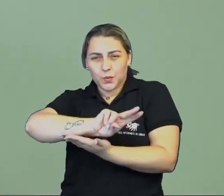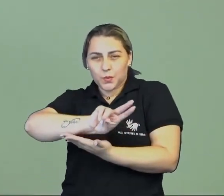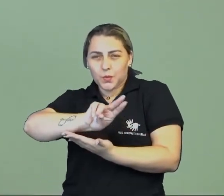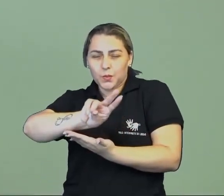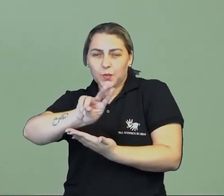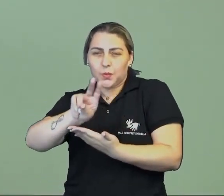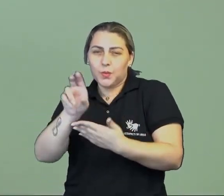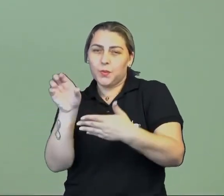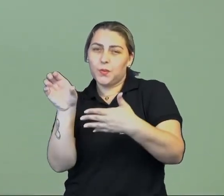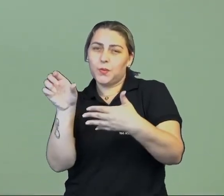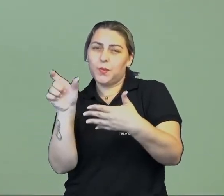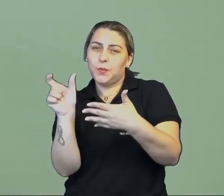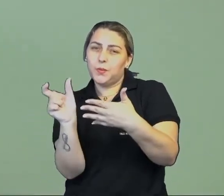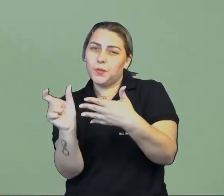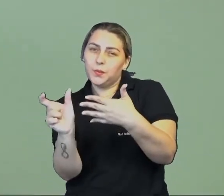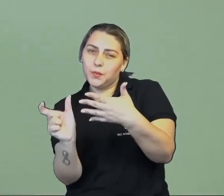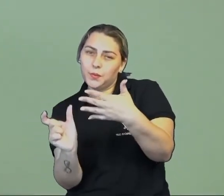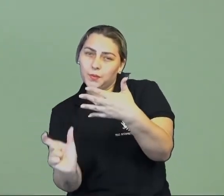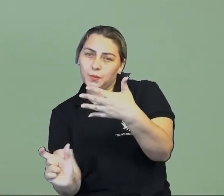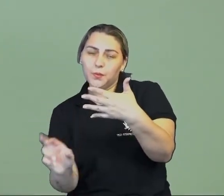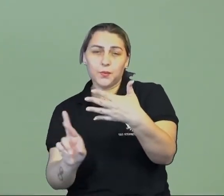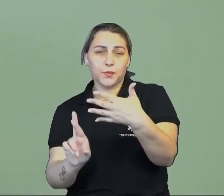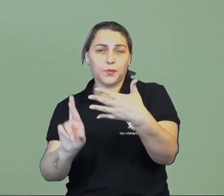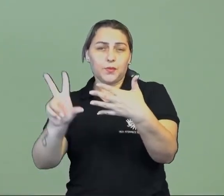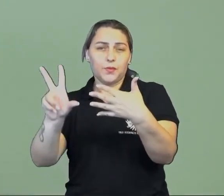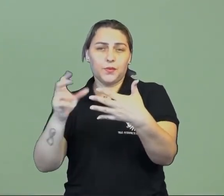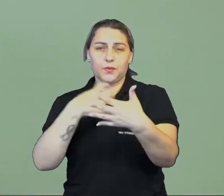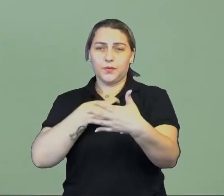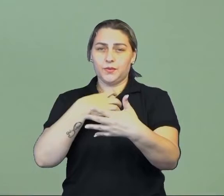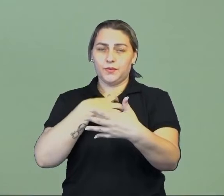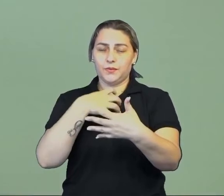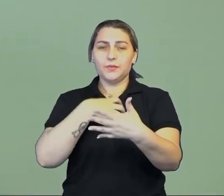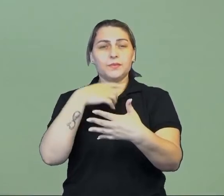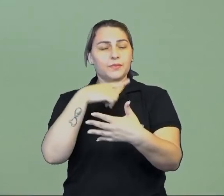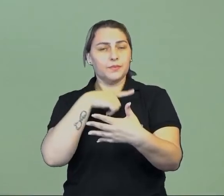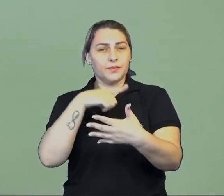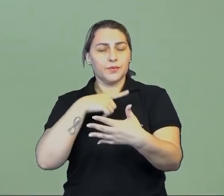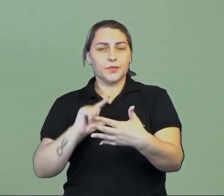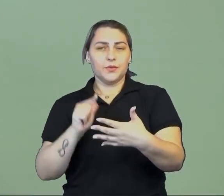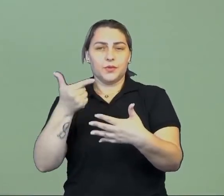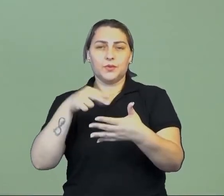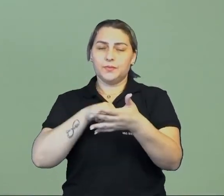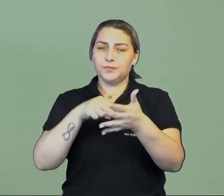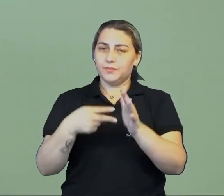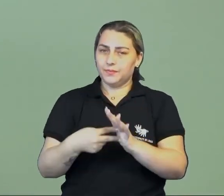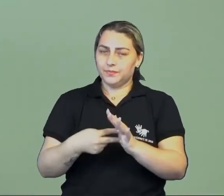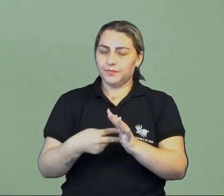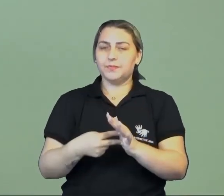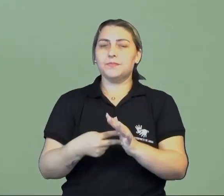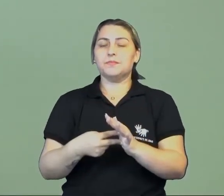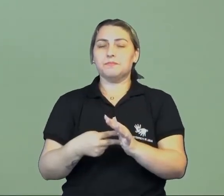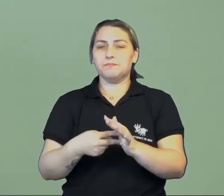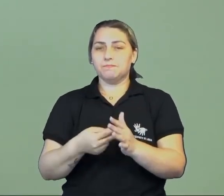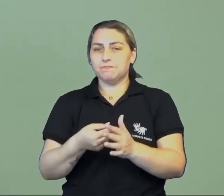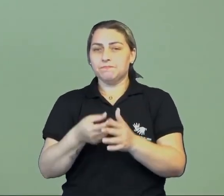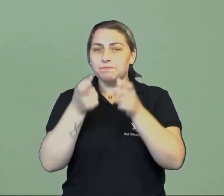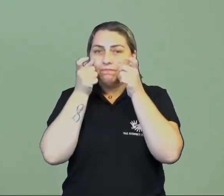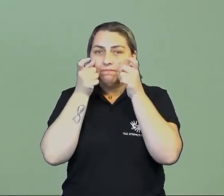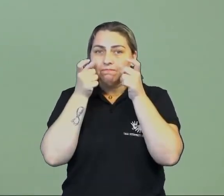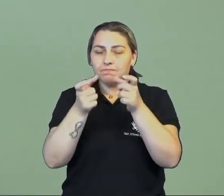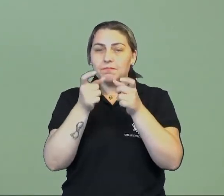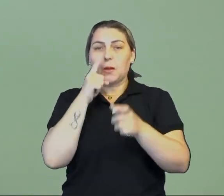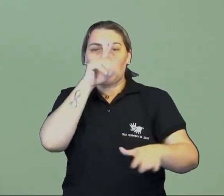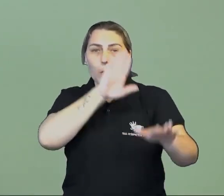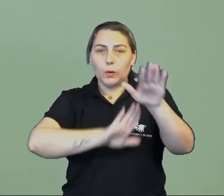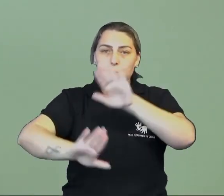determinadas tonicidades, de diferentes formas, que tem outros significados. E isso é para a gente prestar atenção e tomar